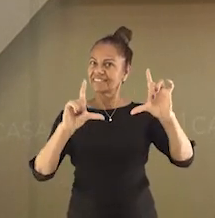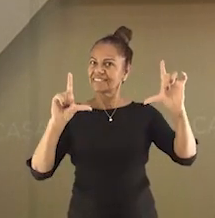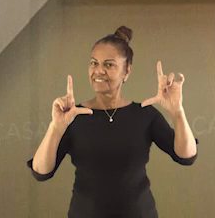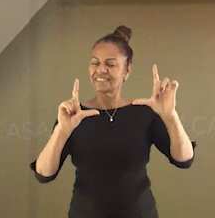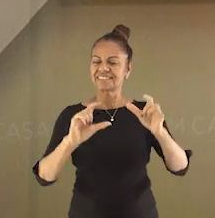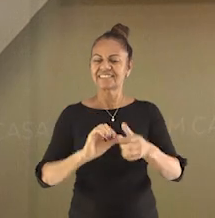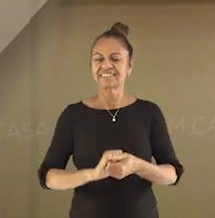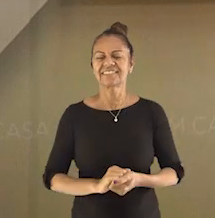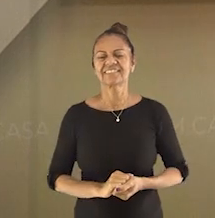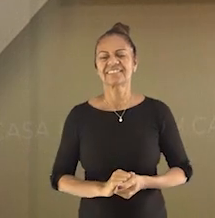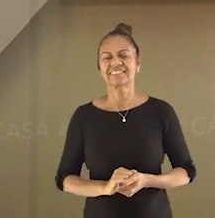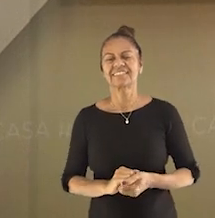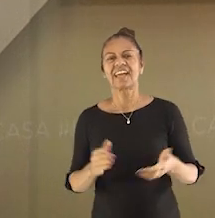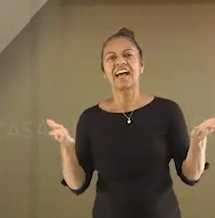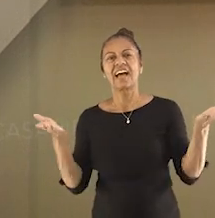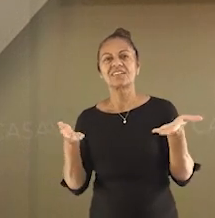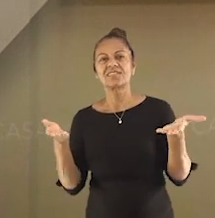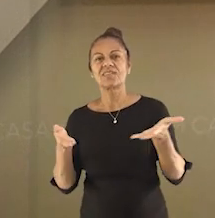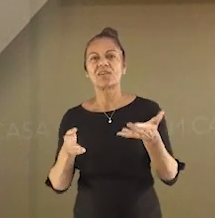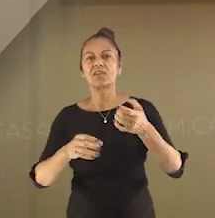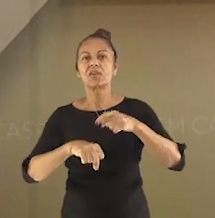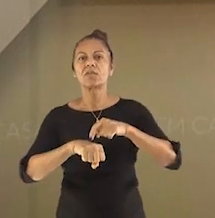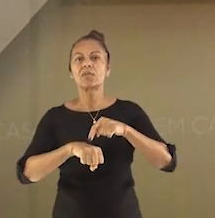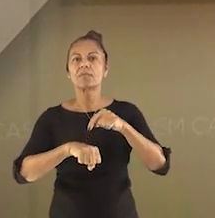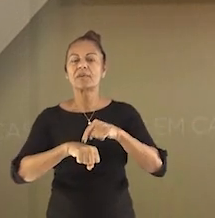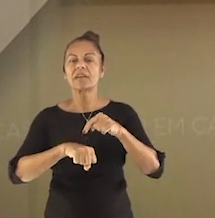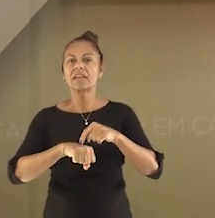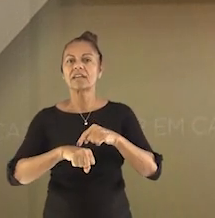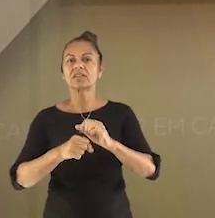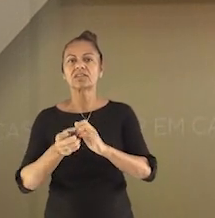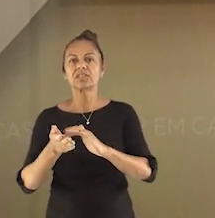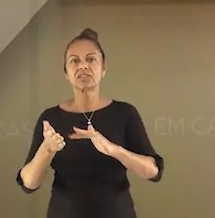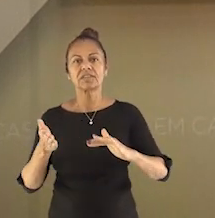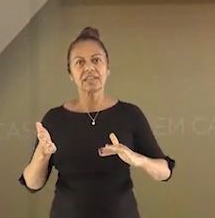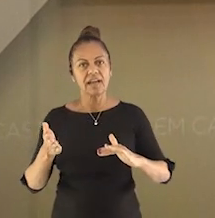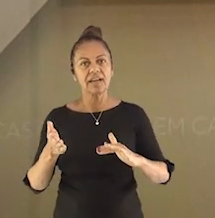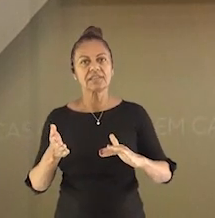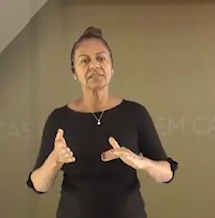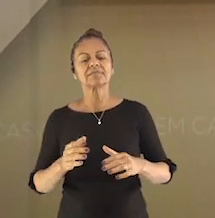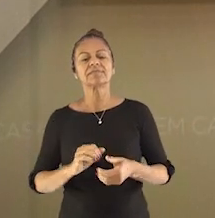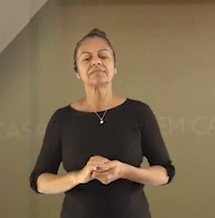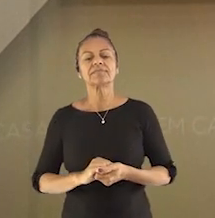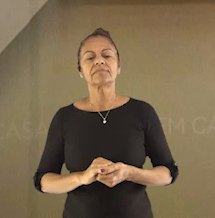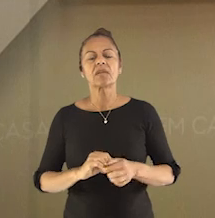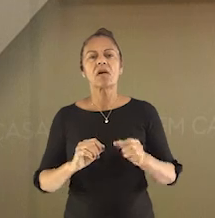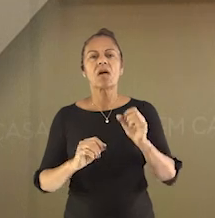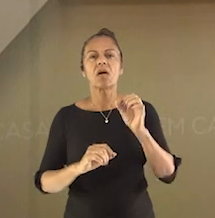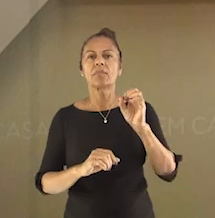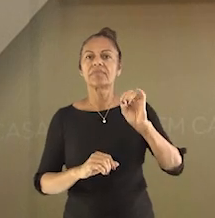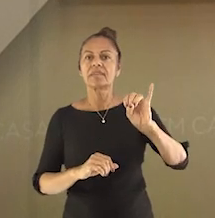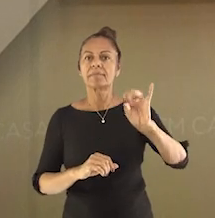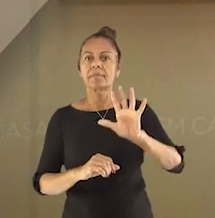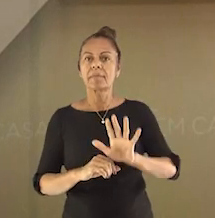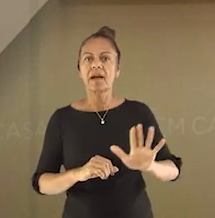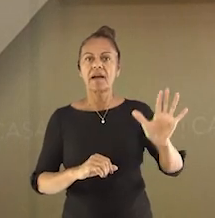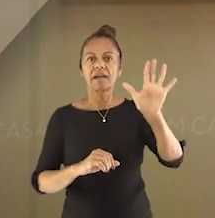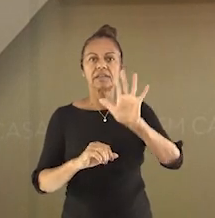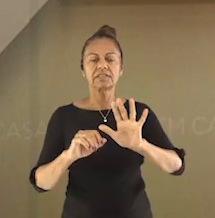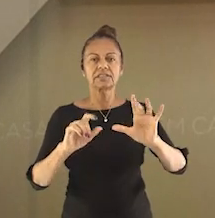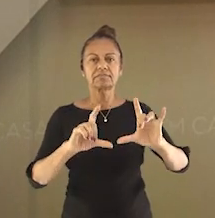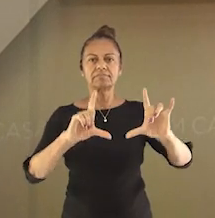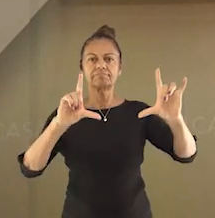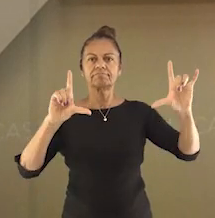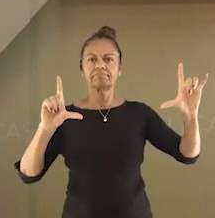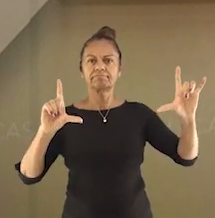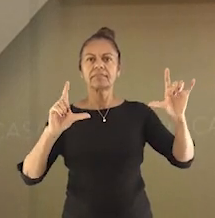279966100143. Quem sabe a sua receita não aparece aqui na nossa programação. E chegou a hora da nossa atividade